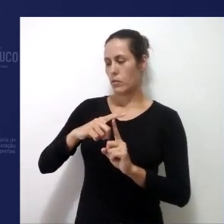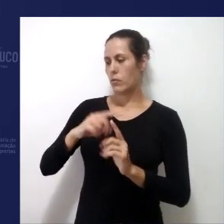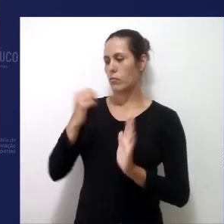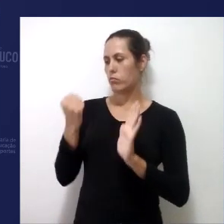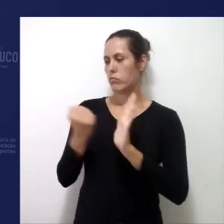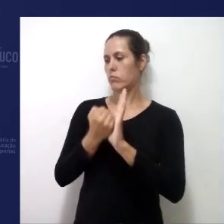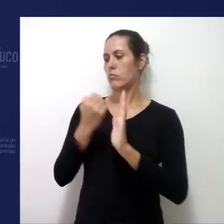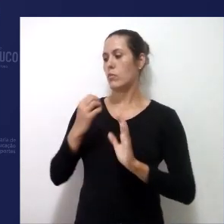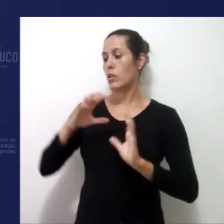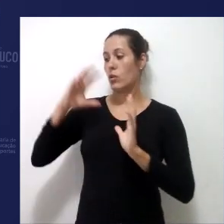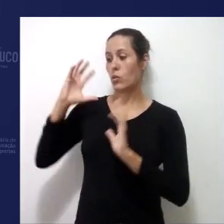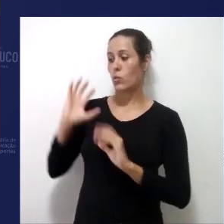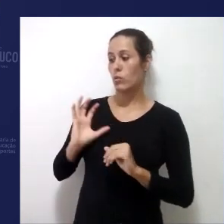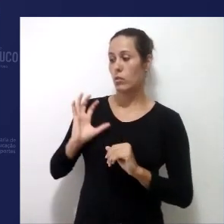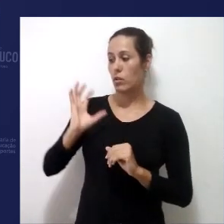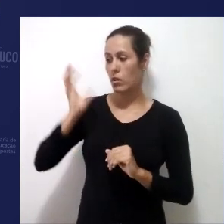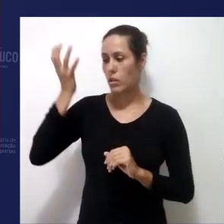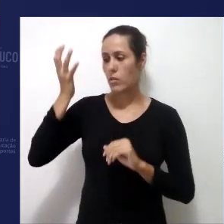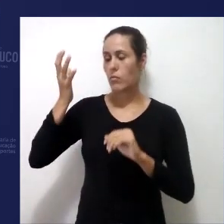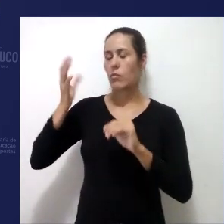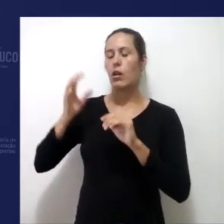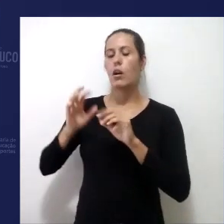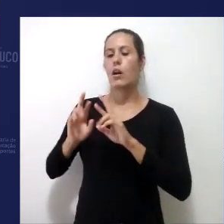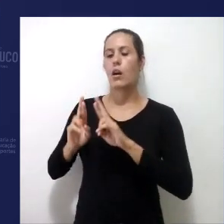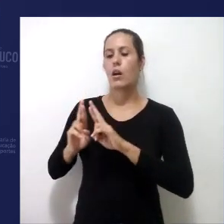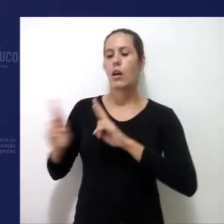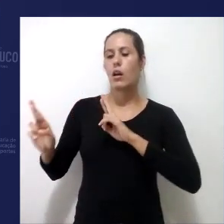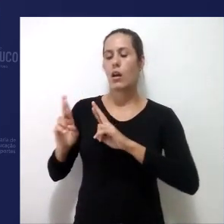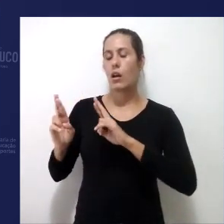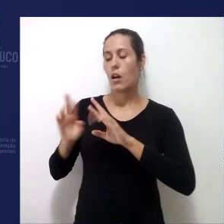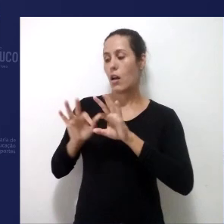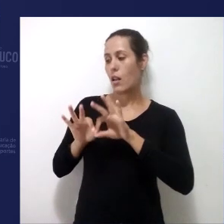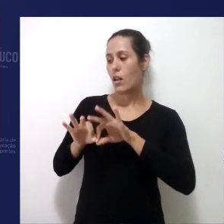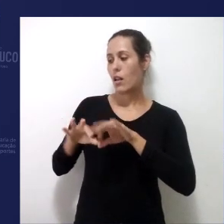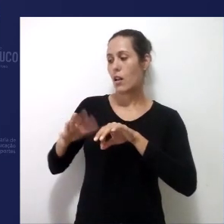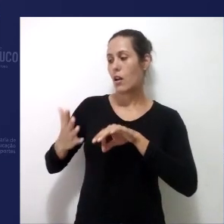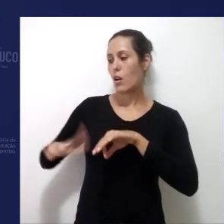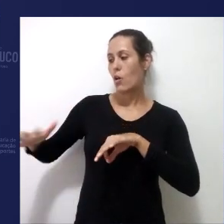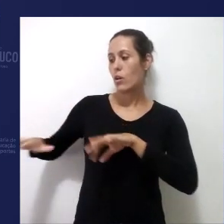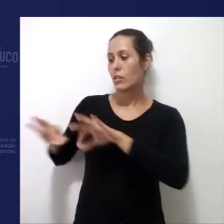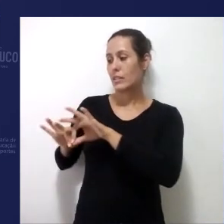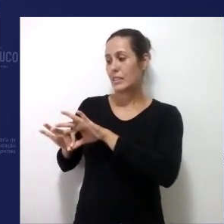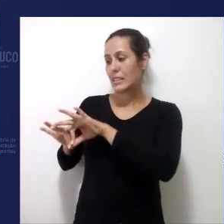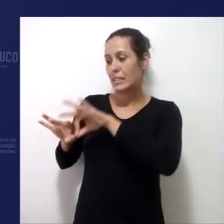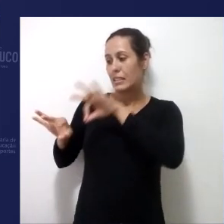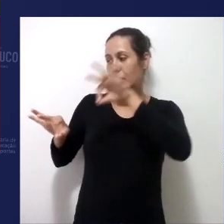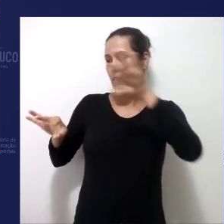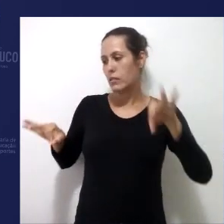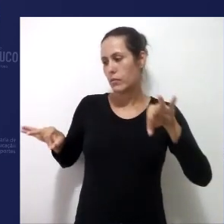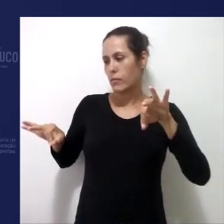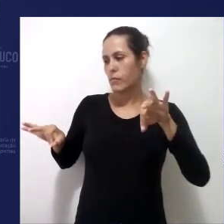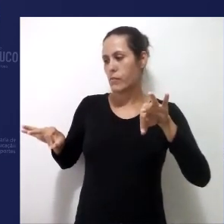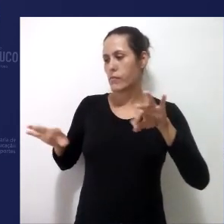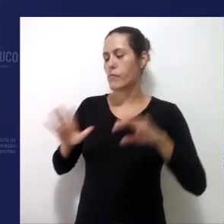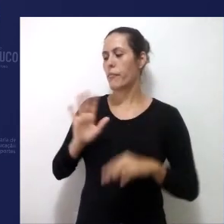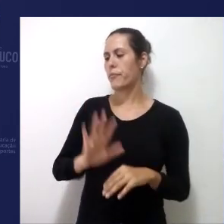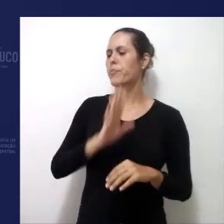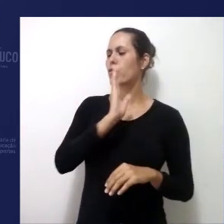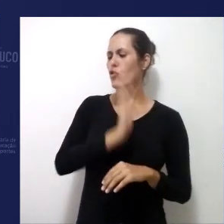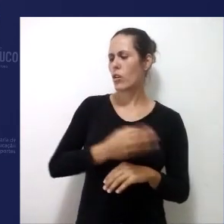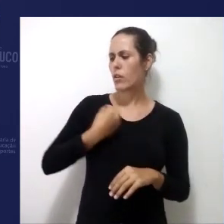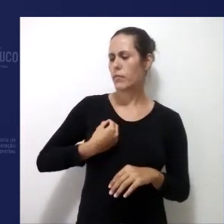fator climático que vai estar relacionado à distância do oceano, né? E a maritimidade é um